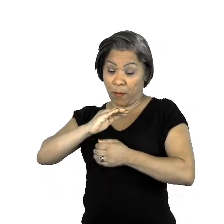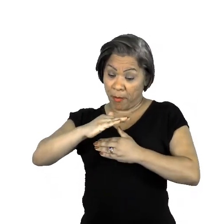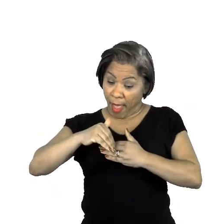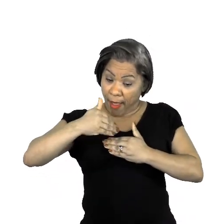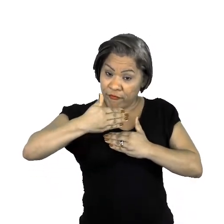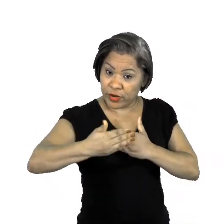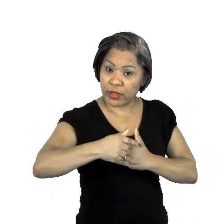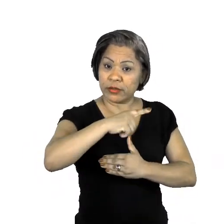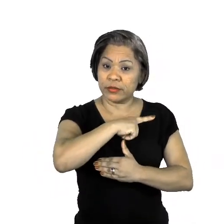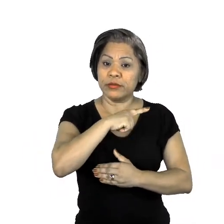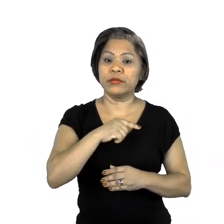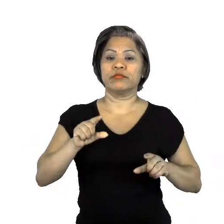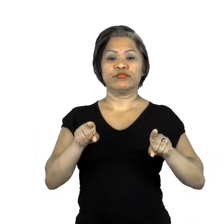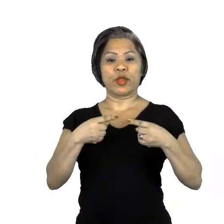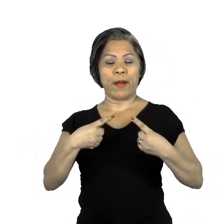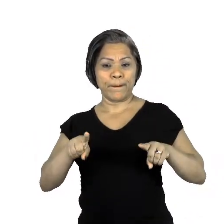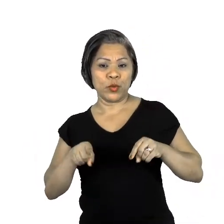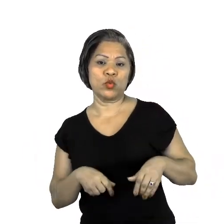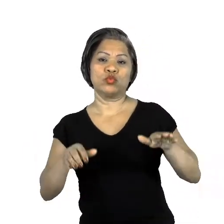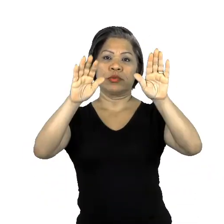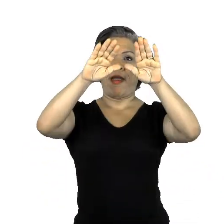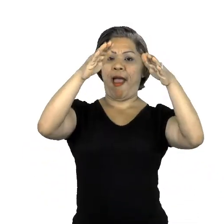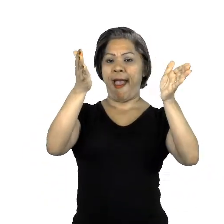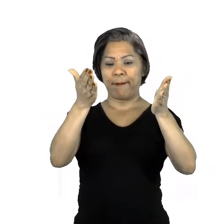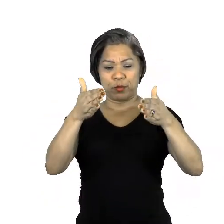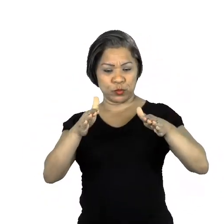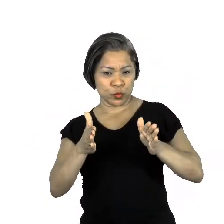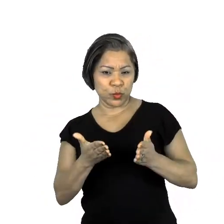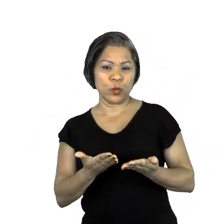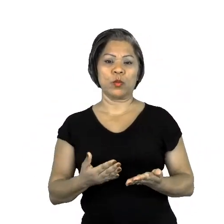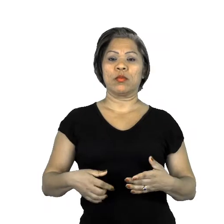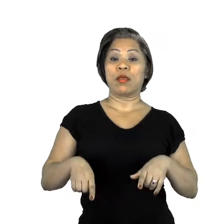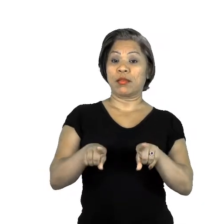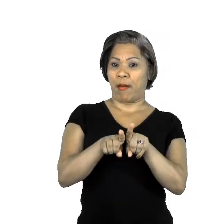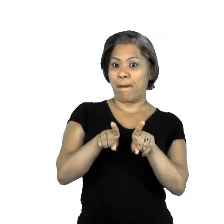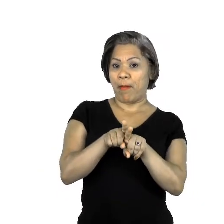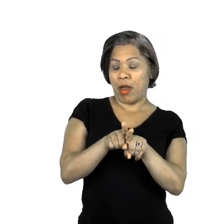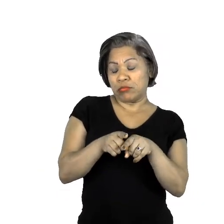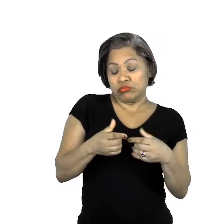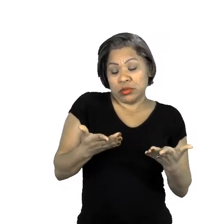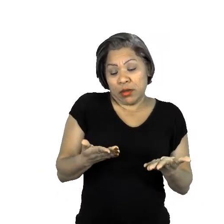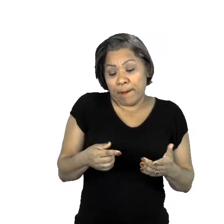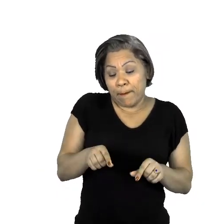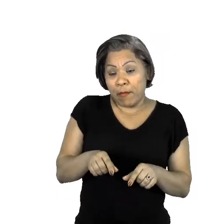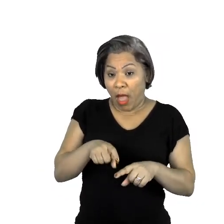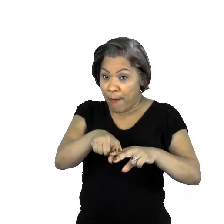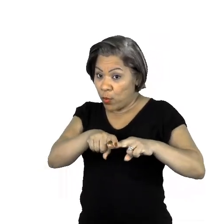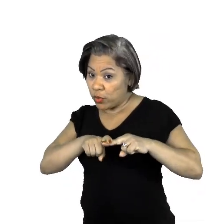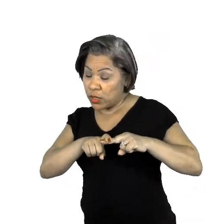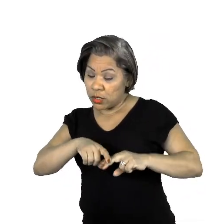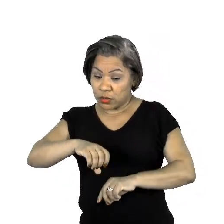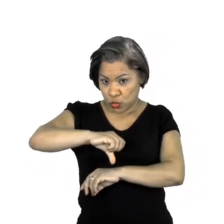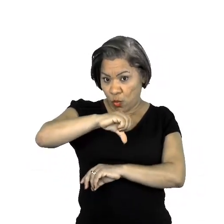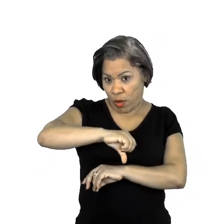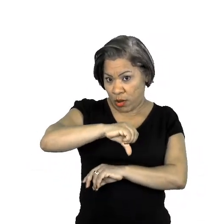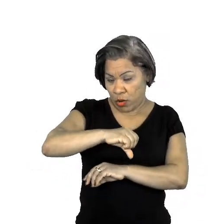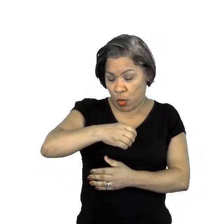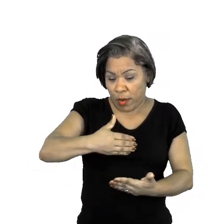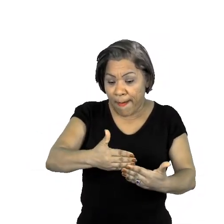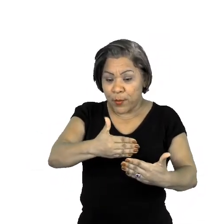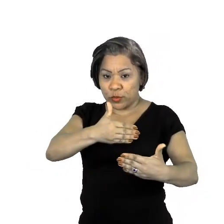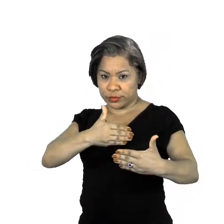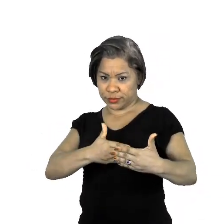temos a escultura e aí ocupa a nona posição. Bem, e ocupa a nona posição justamente por